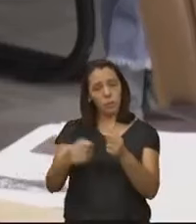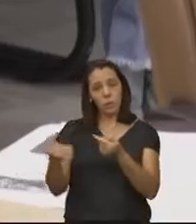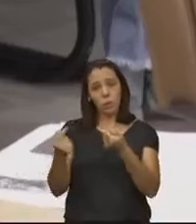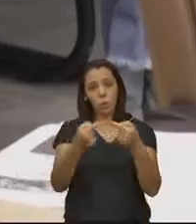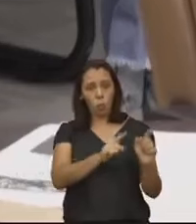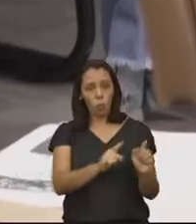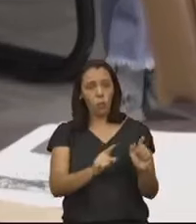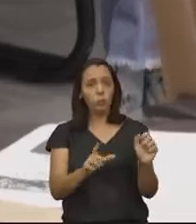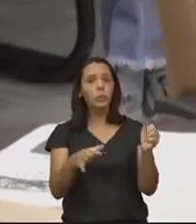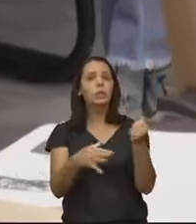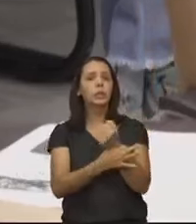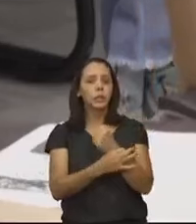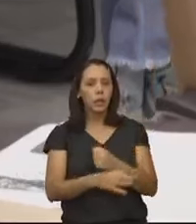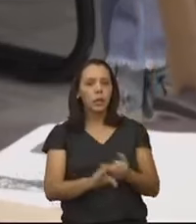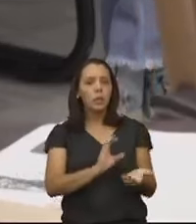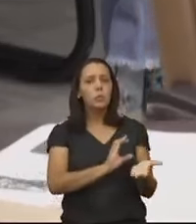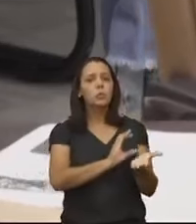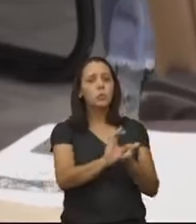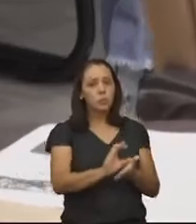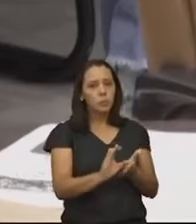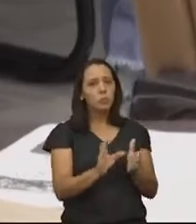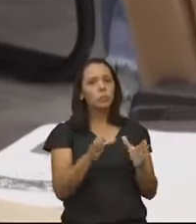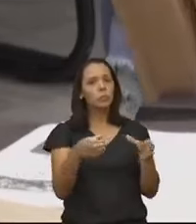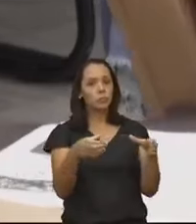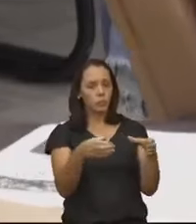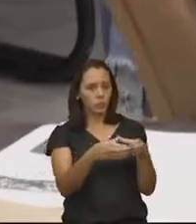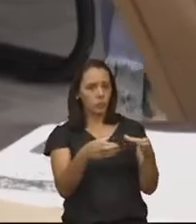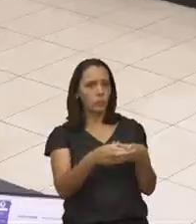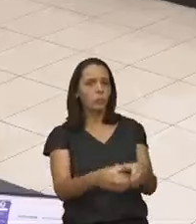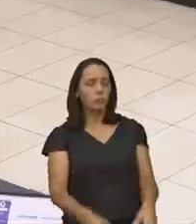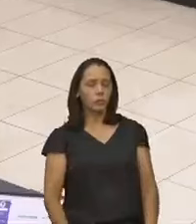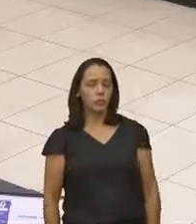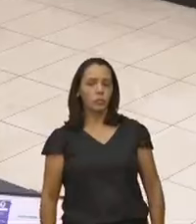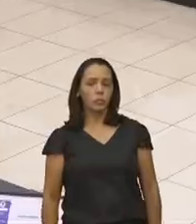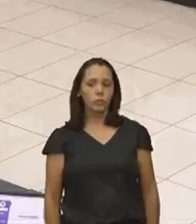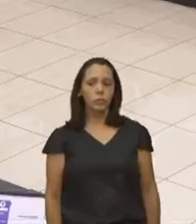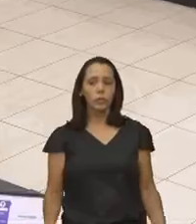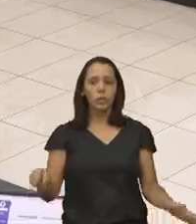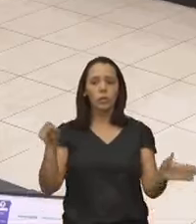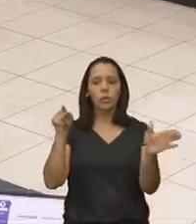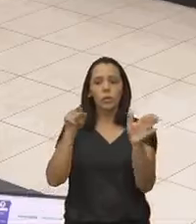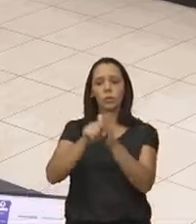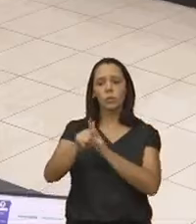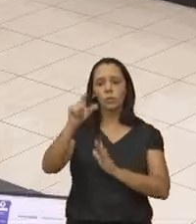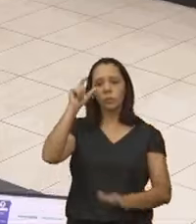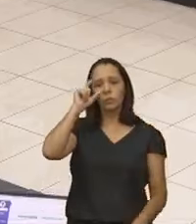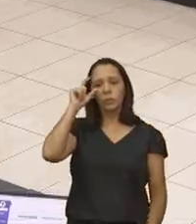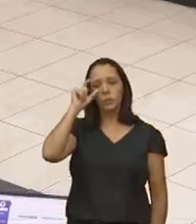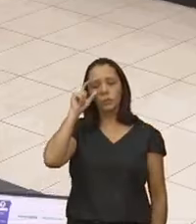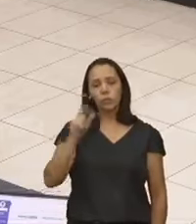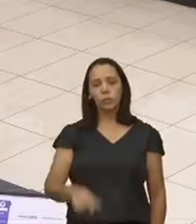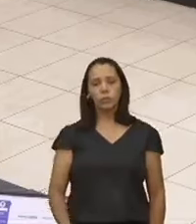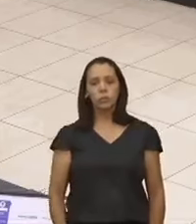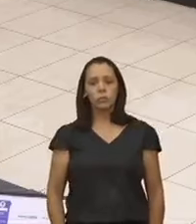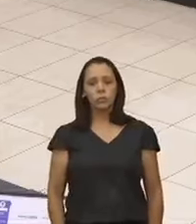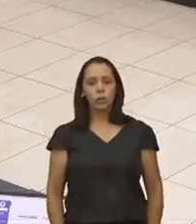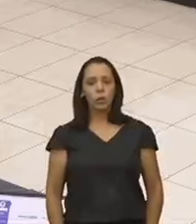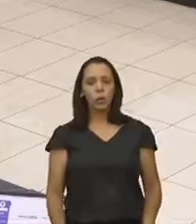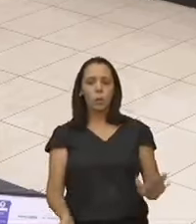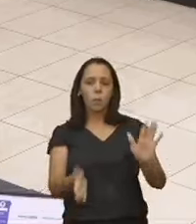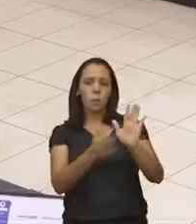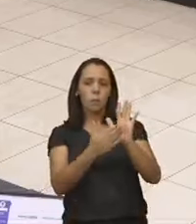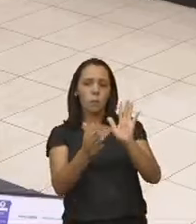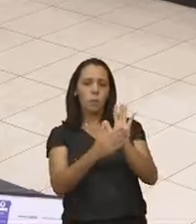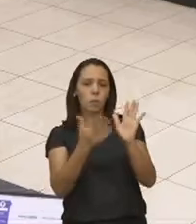e garanto 150 mil para os moradores do Ijal. Muito obrigado. Como vota o vereador Marcelo Dantas? Parabéns,